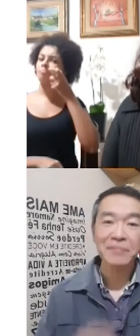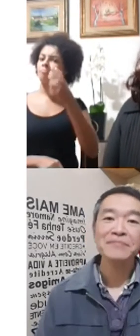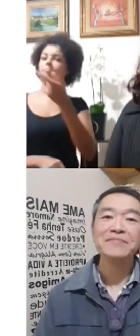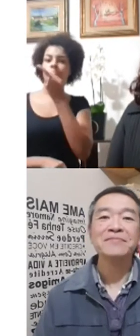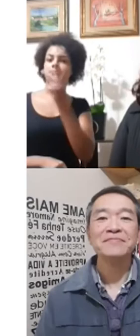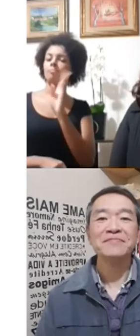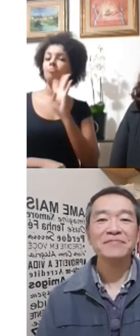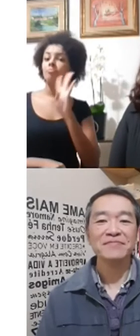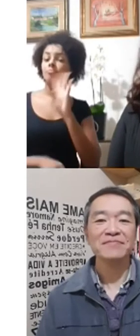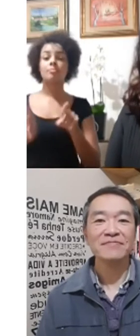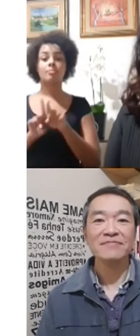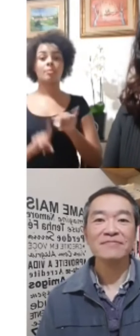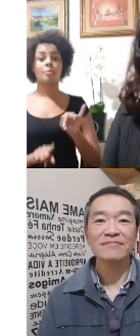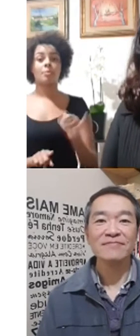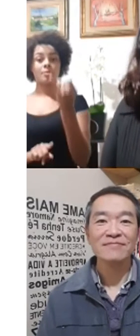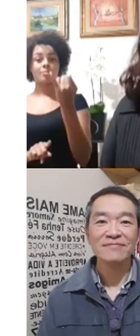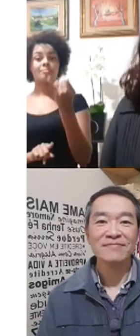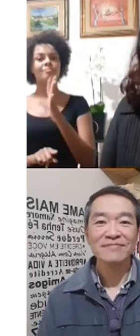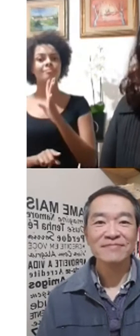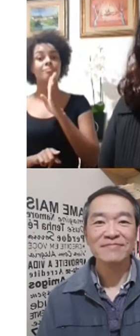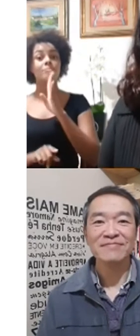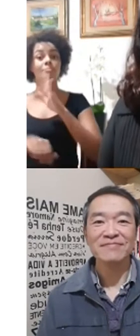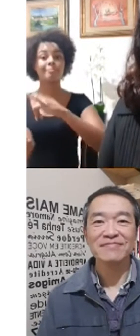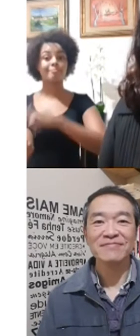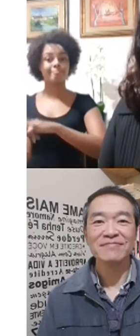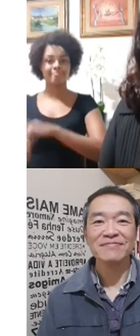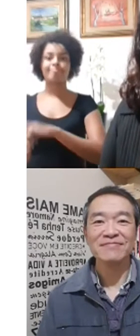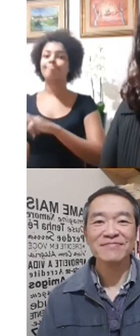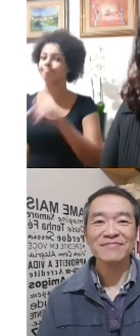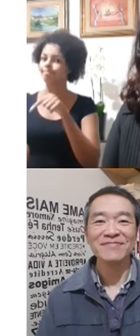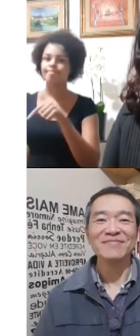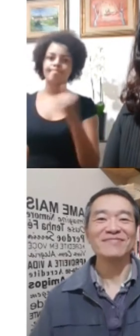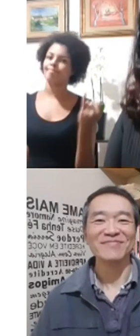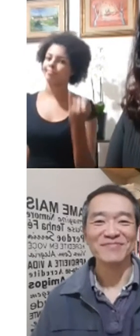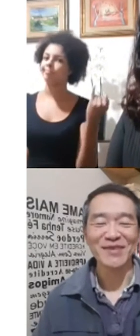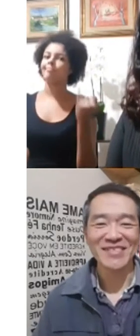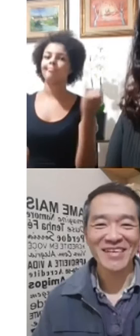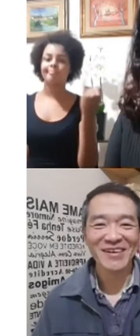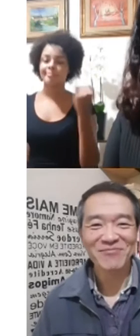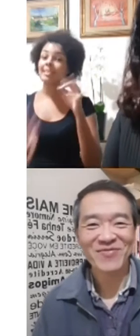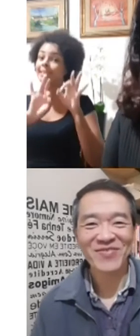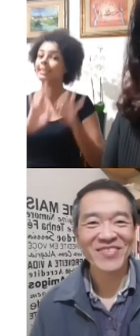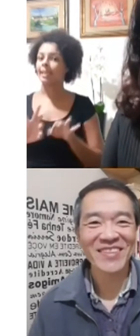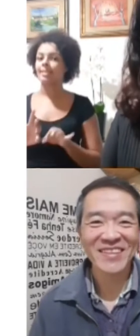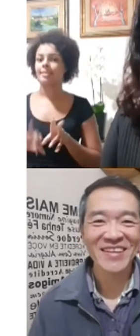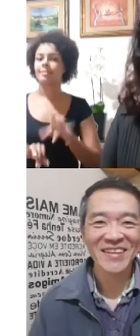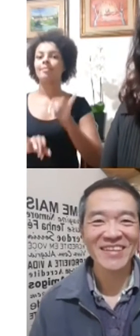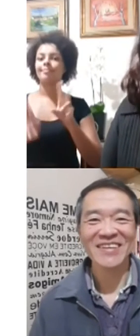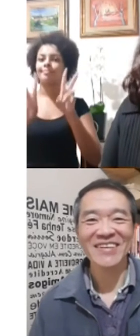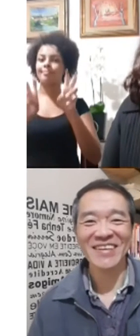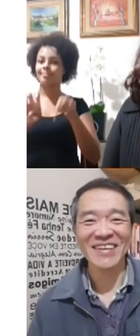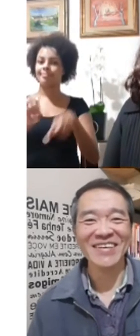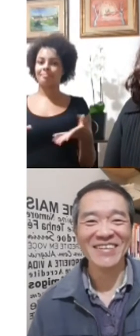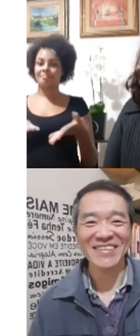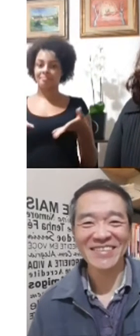gostosa. Aproveitei também o Ricardo para a gente conhecer alguns banheiros, né, que é uma situação que eu tenho certeza Pois que a gente vai falar aqui